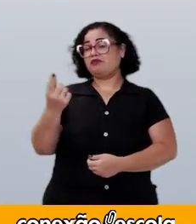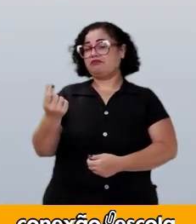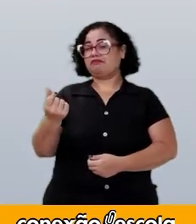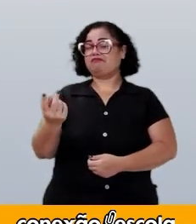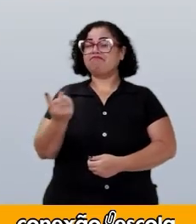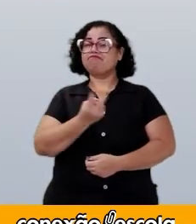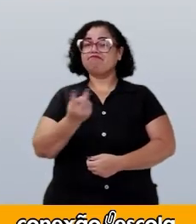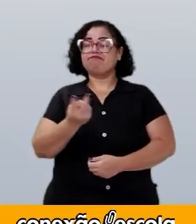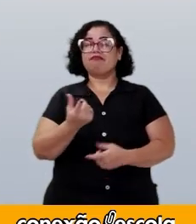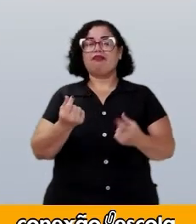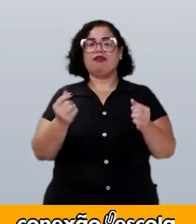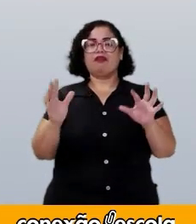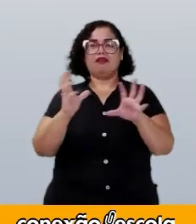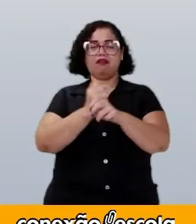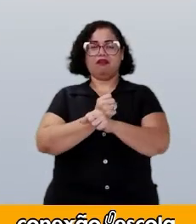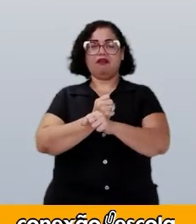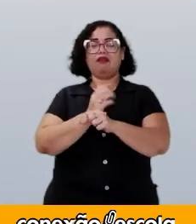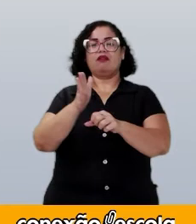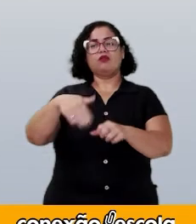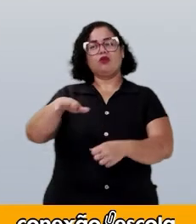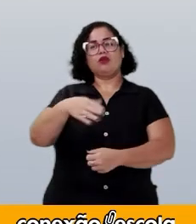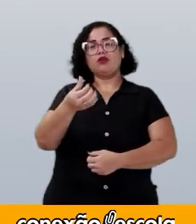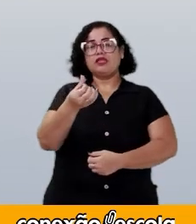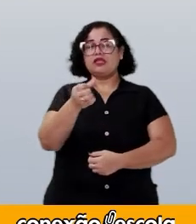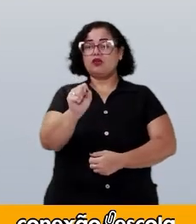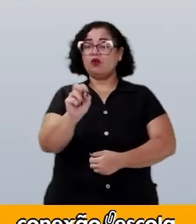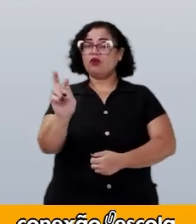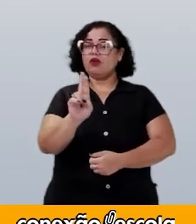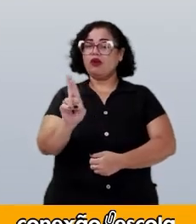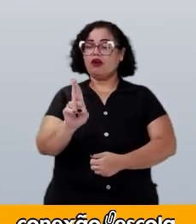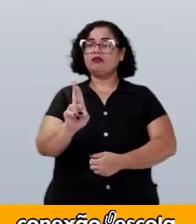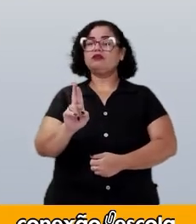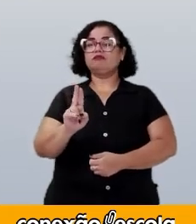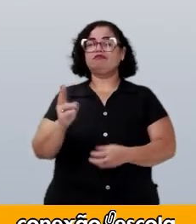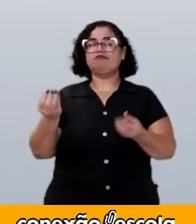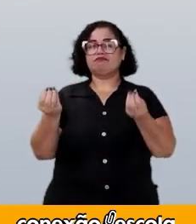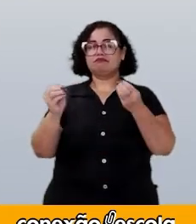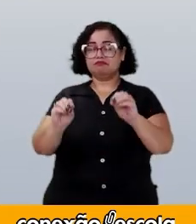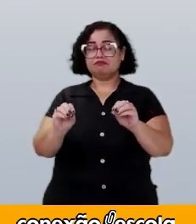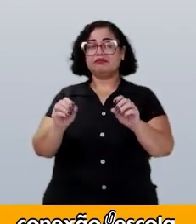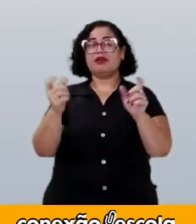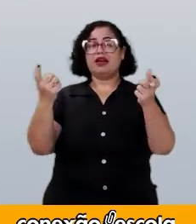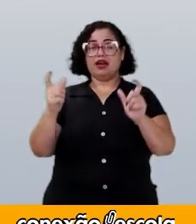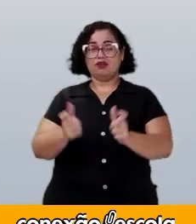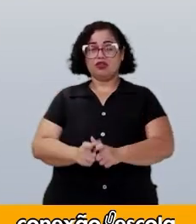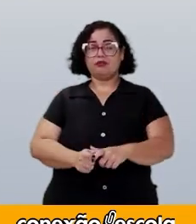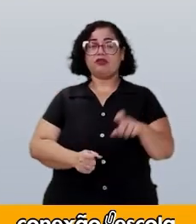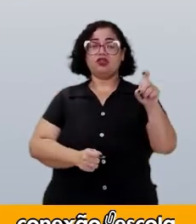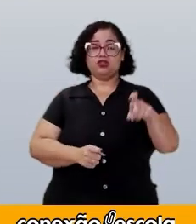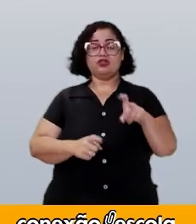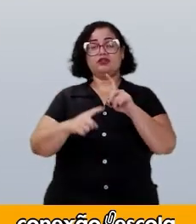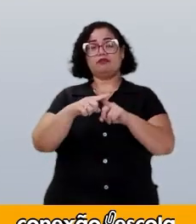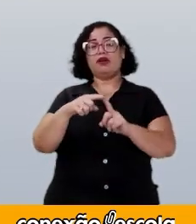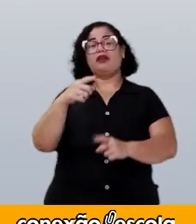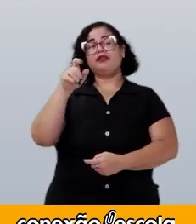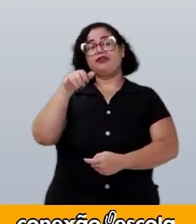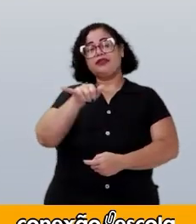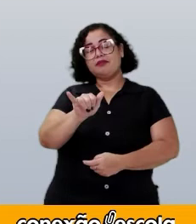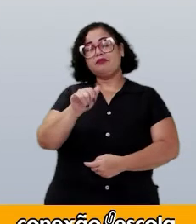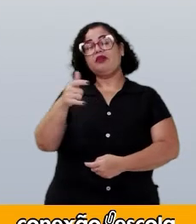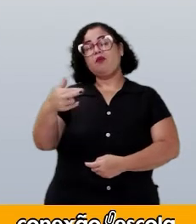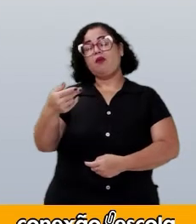valor desses dois produtos juntos é R$ 68. Representando na forma algébrica, X mais Y